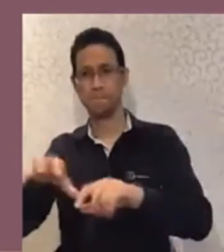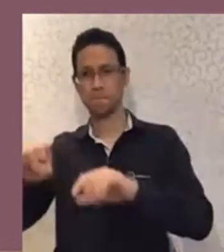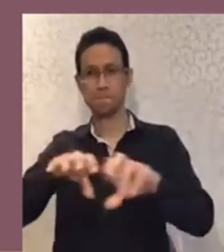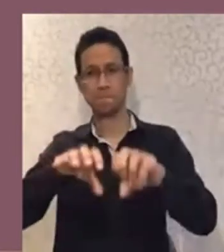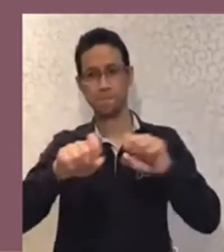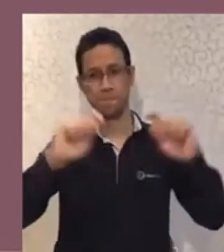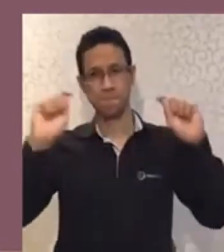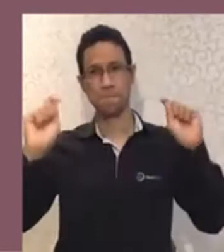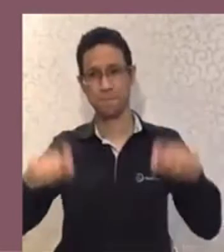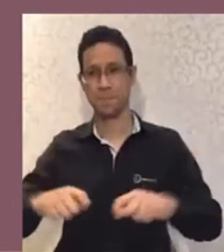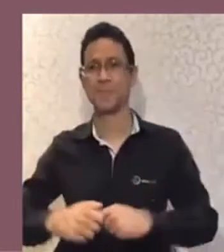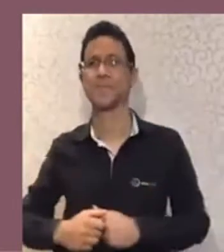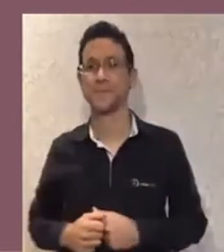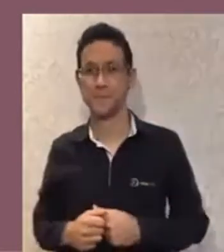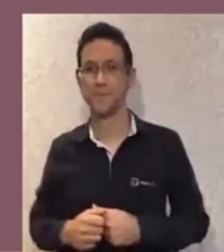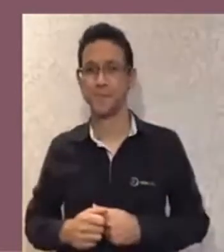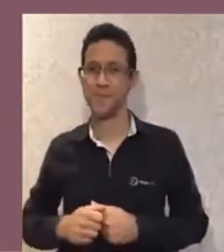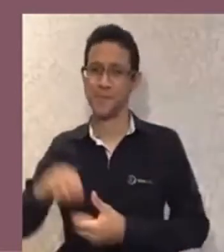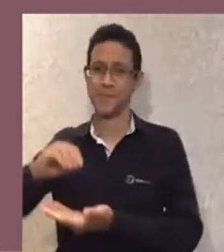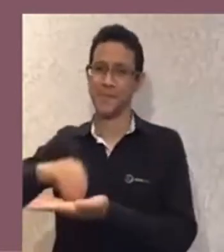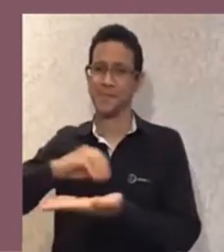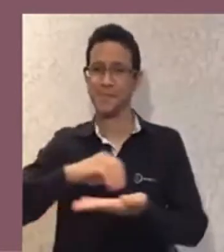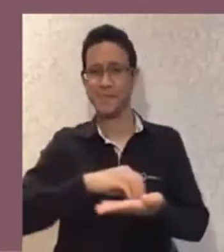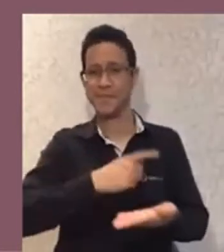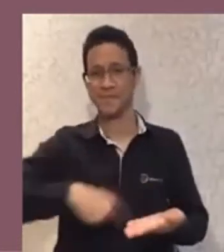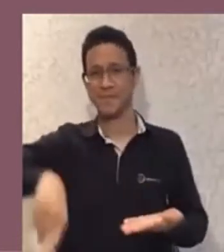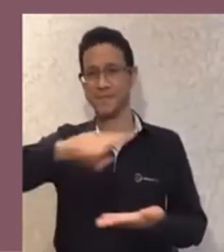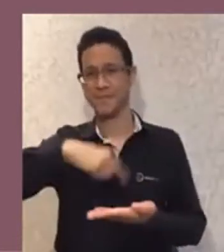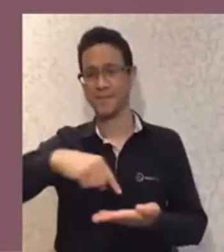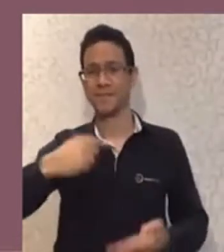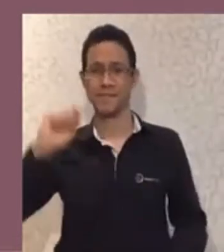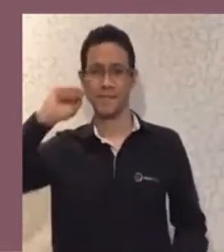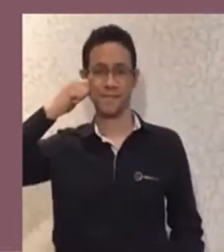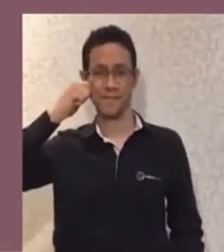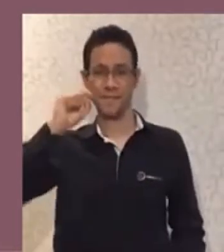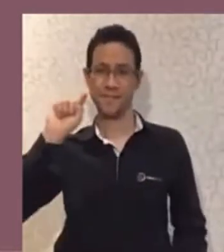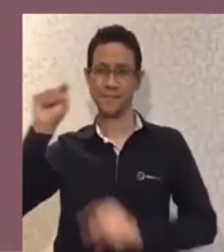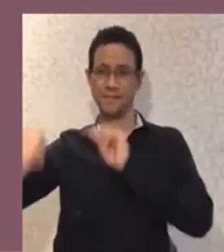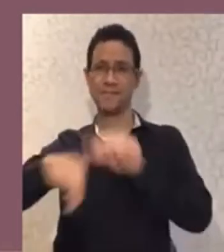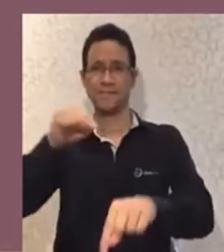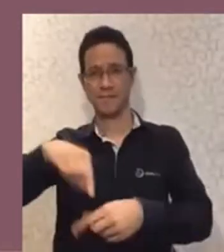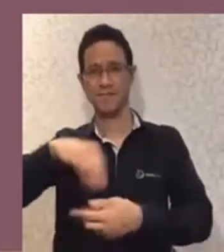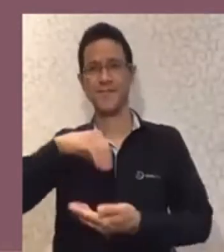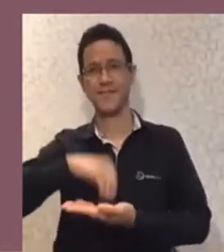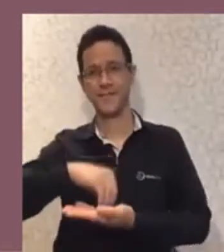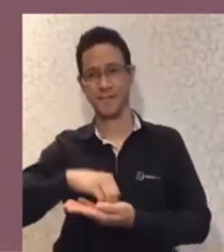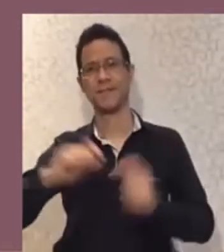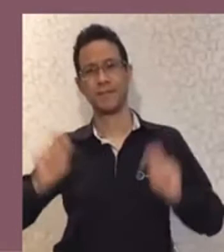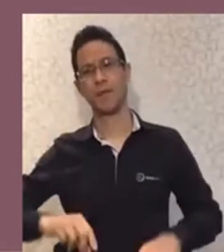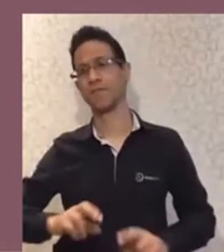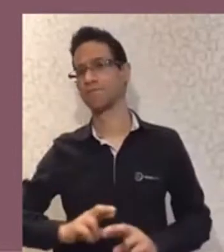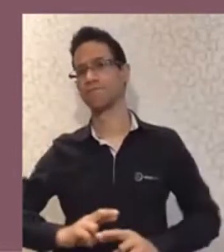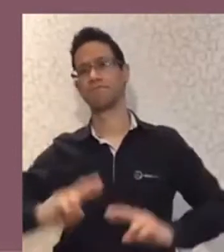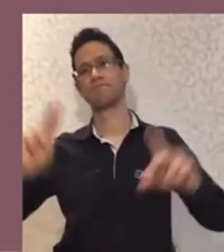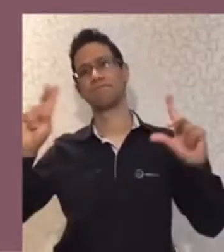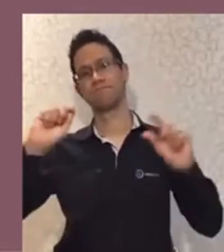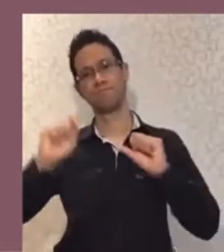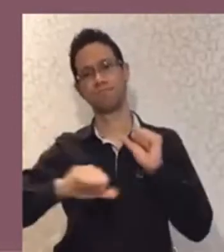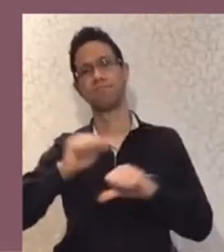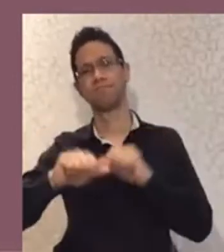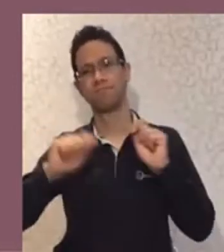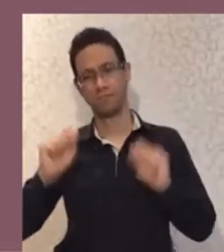estão ocos da nossa presença, que podem fazer total diferença se nós estivermos ali,